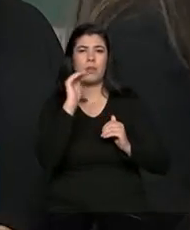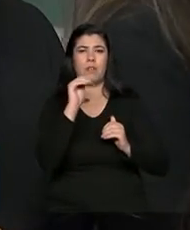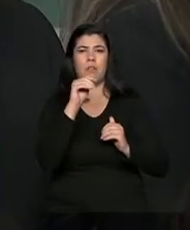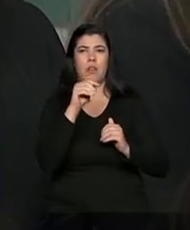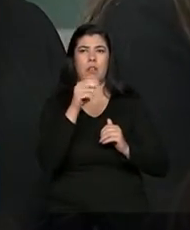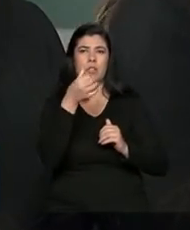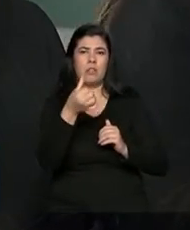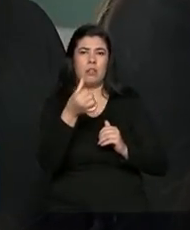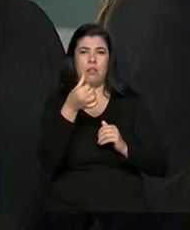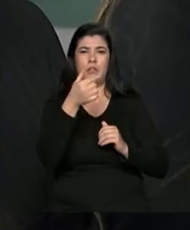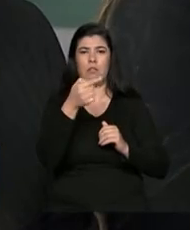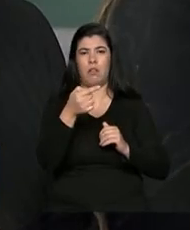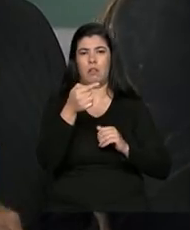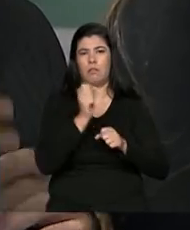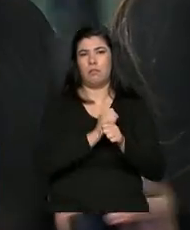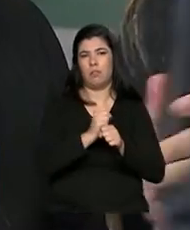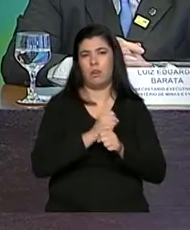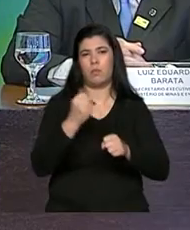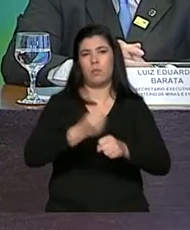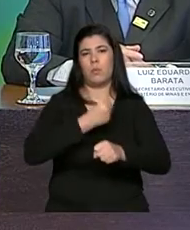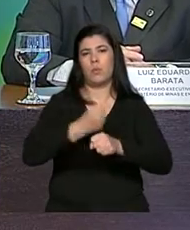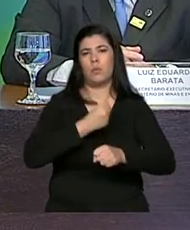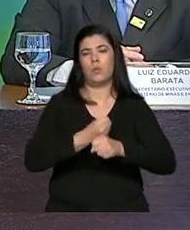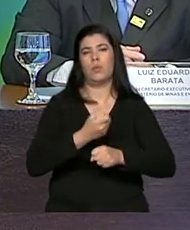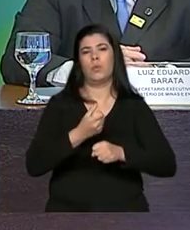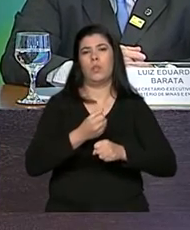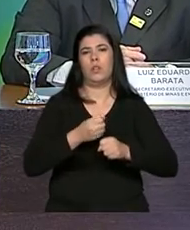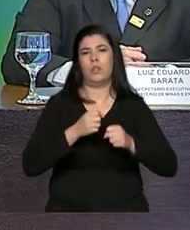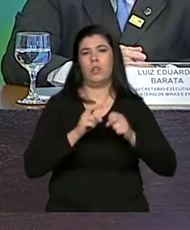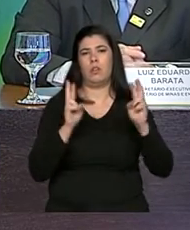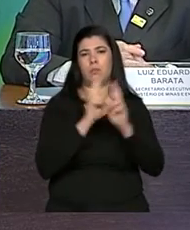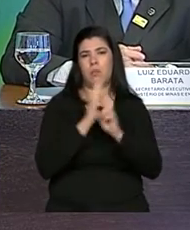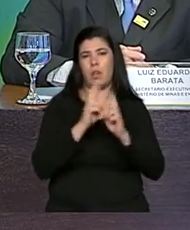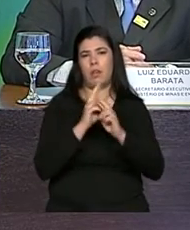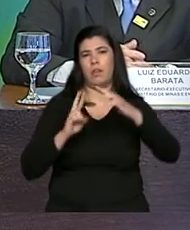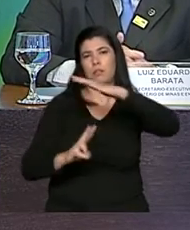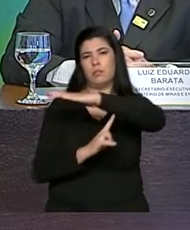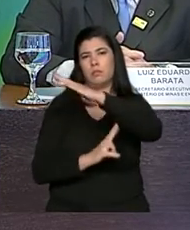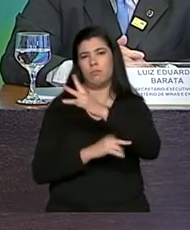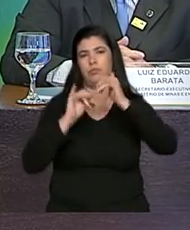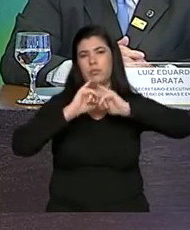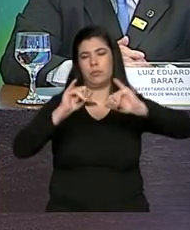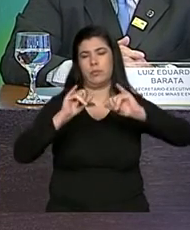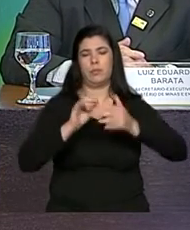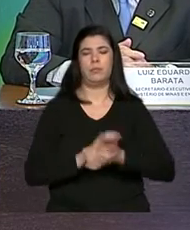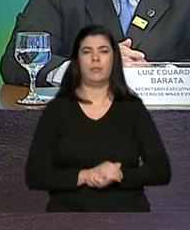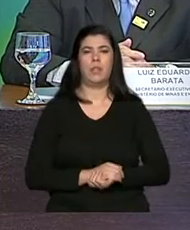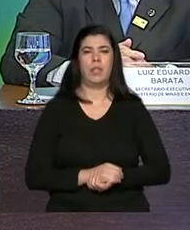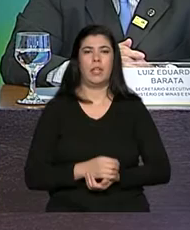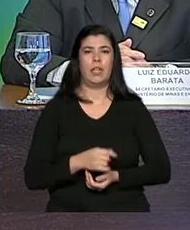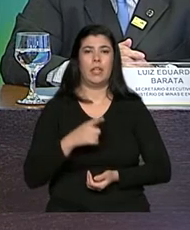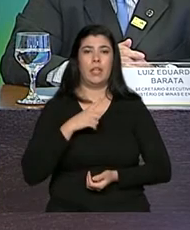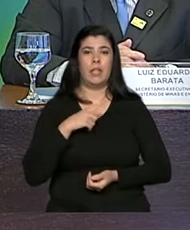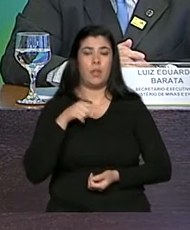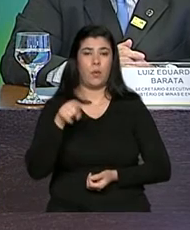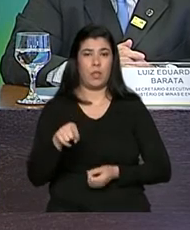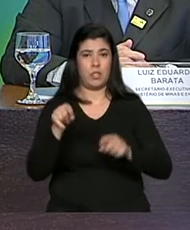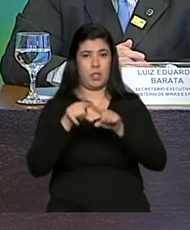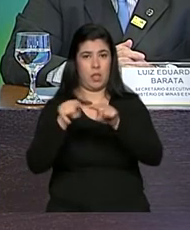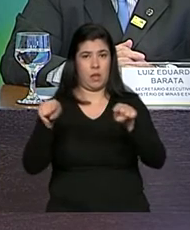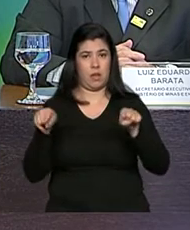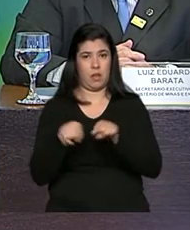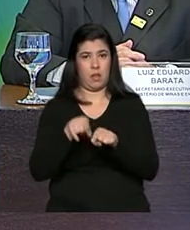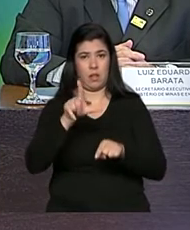prazo para a construção dessas obras no momento que nós temos de avaliação é que nós queremos que o a -5 seja